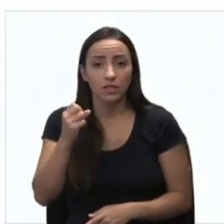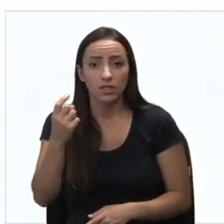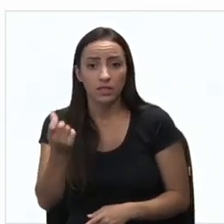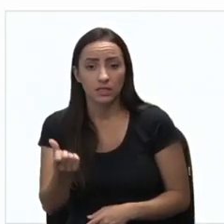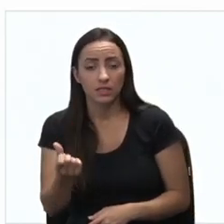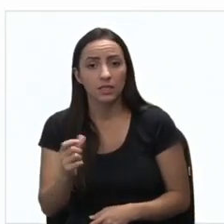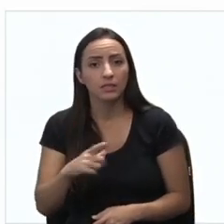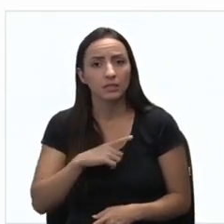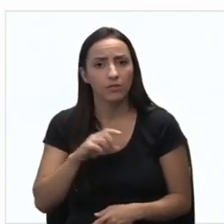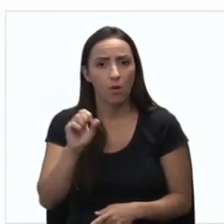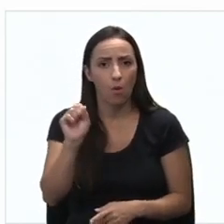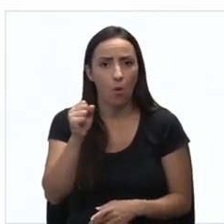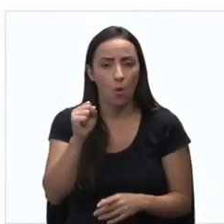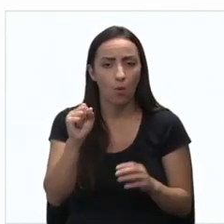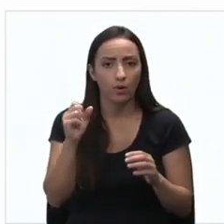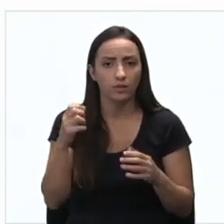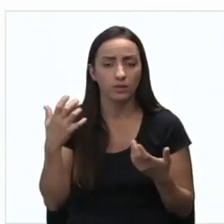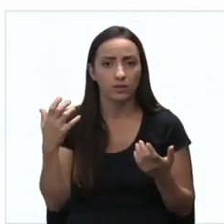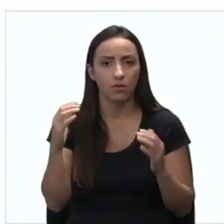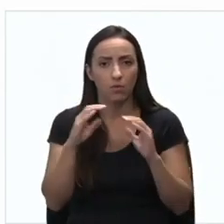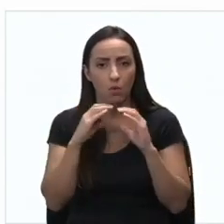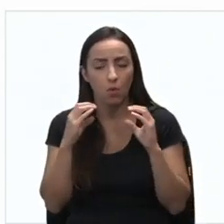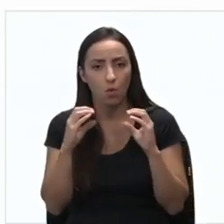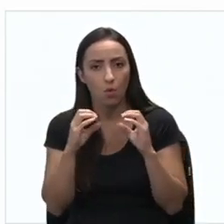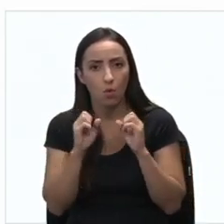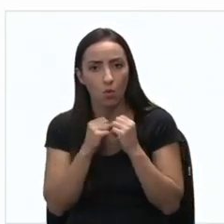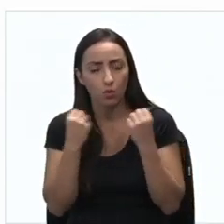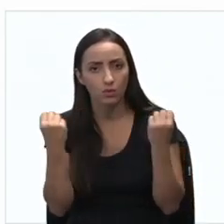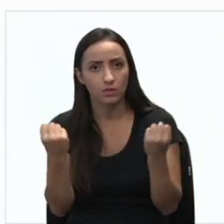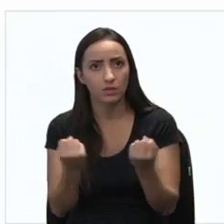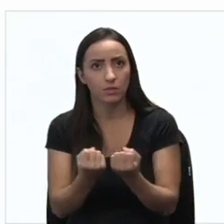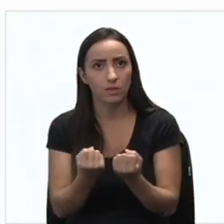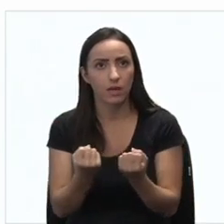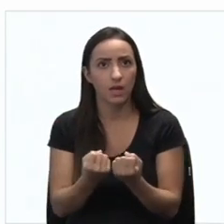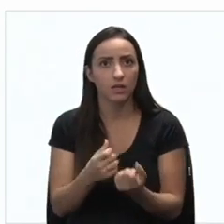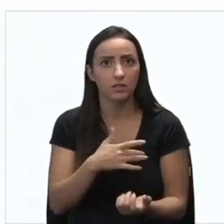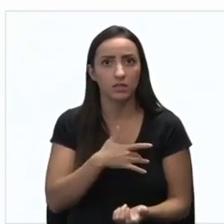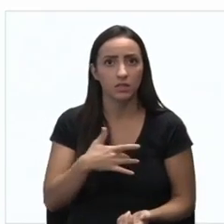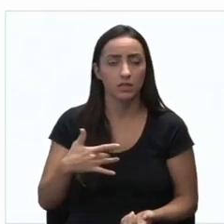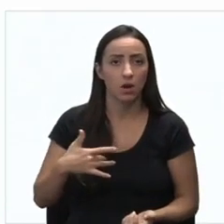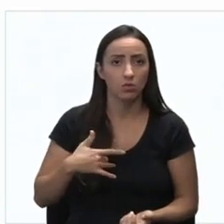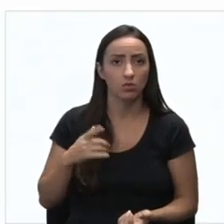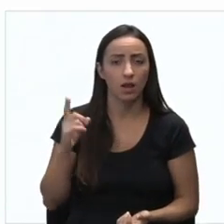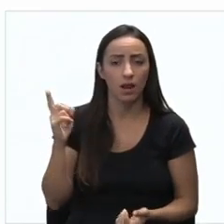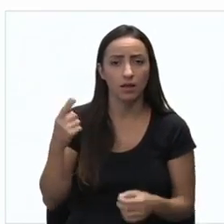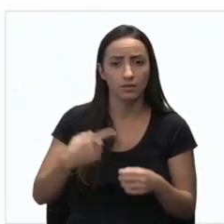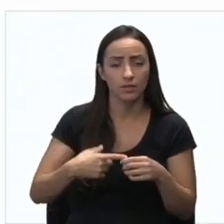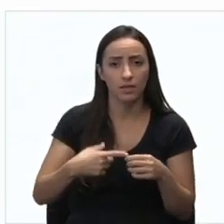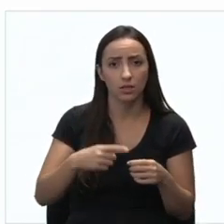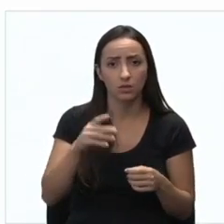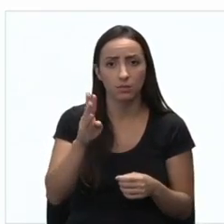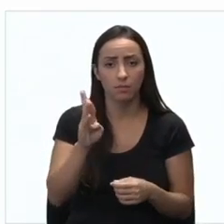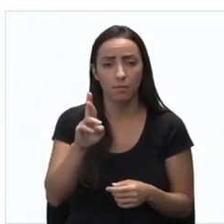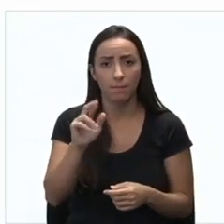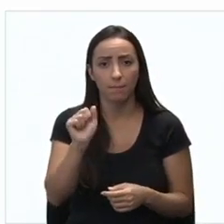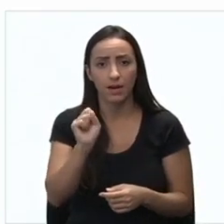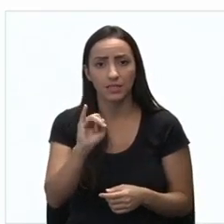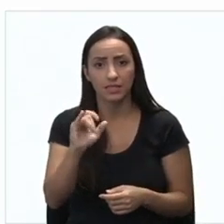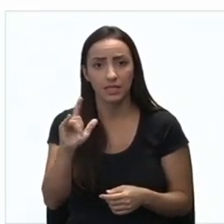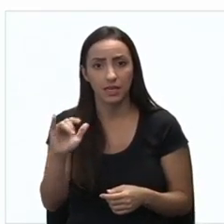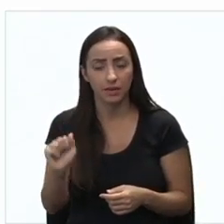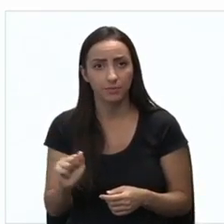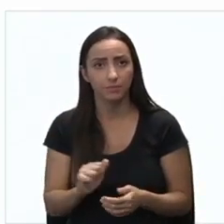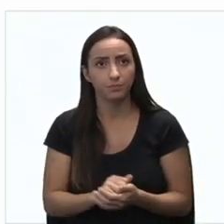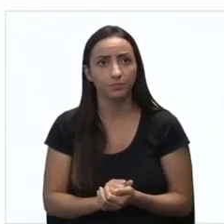a 8ª Conferência Nacional de Saúde em Brasília, onde ocorre